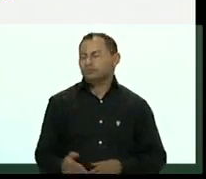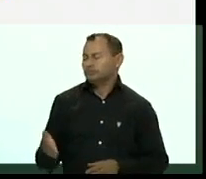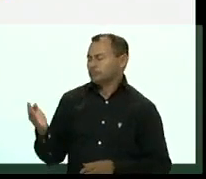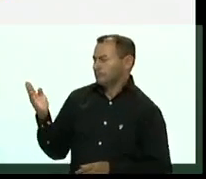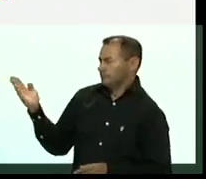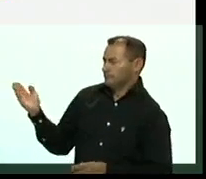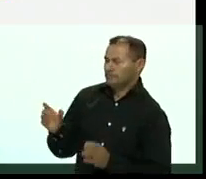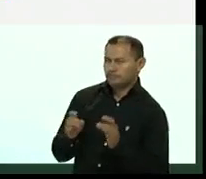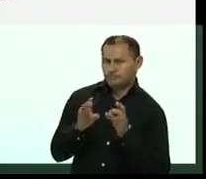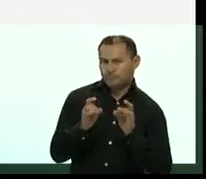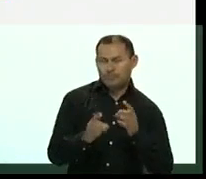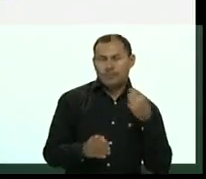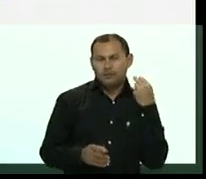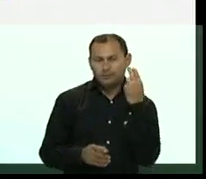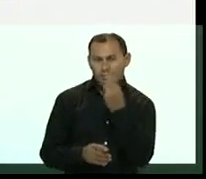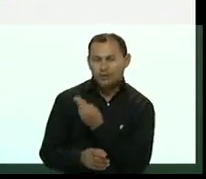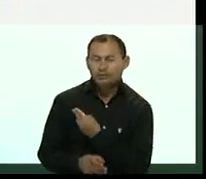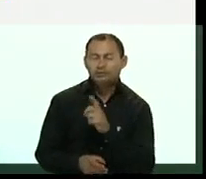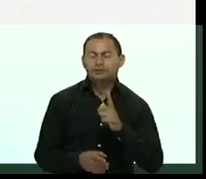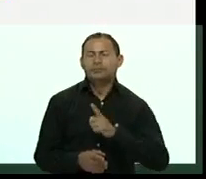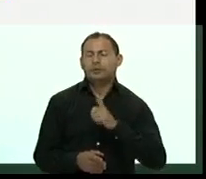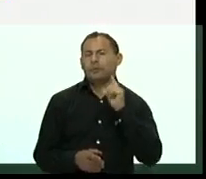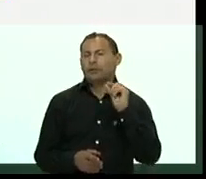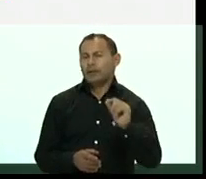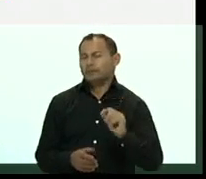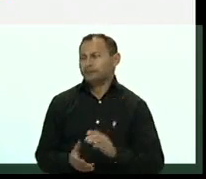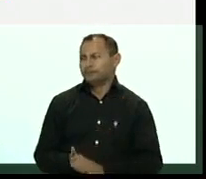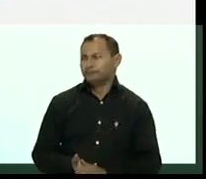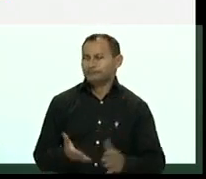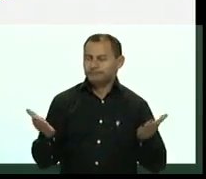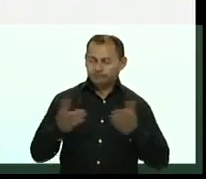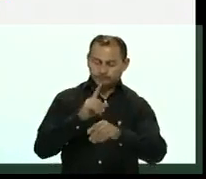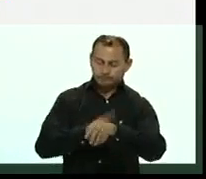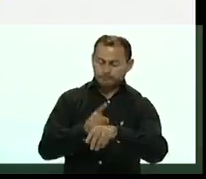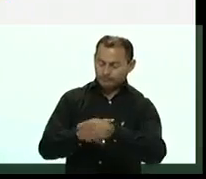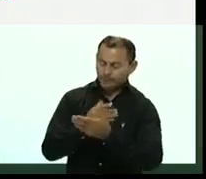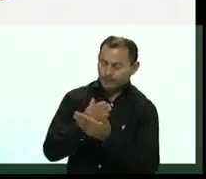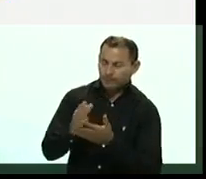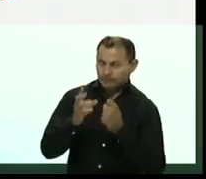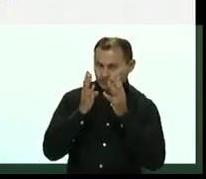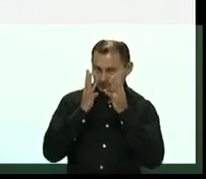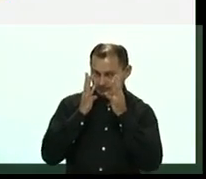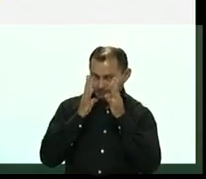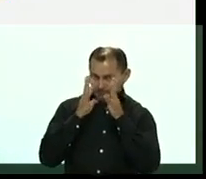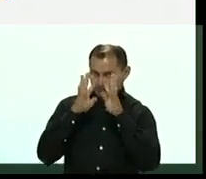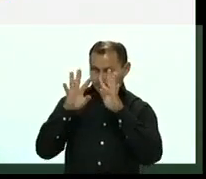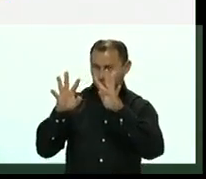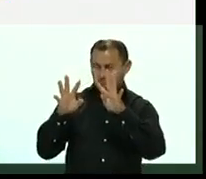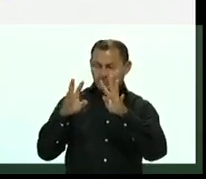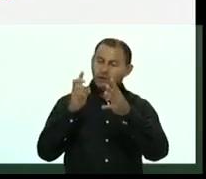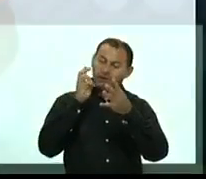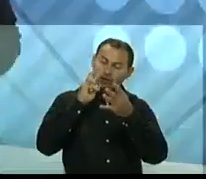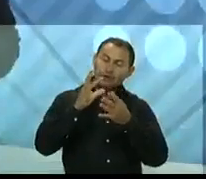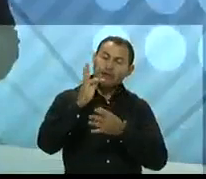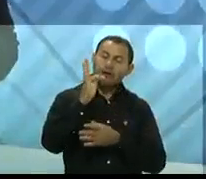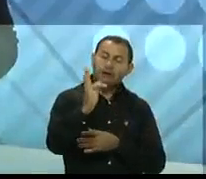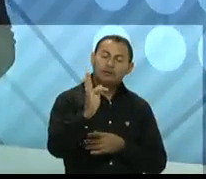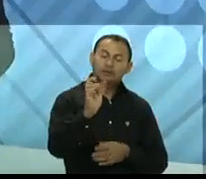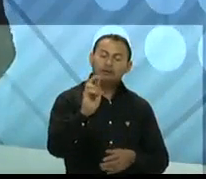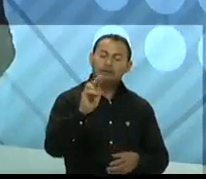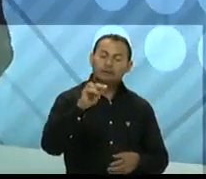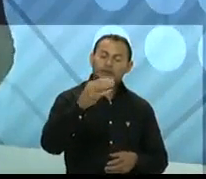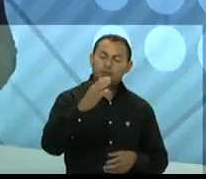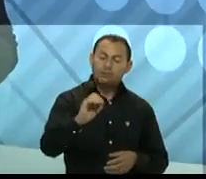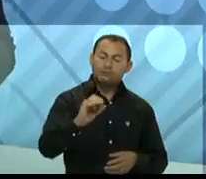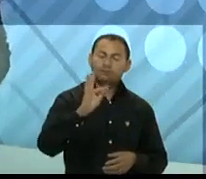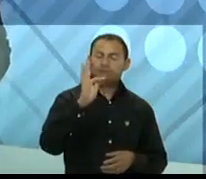caso específico aqui, nós tínhamos o quê? Agora é um momento que a gente tem que começar a prestar atenção, olhar para a nossa função e ver o